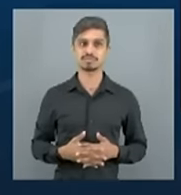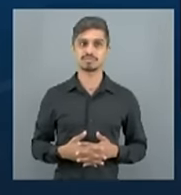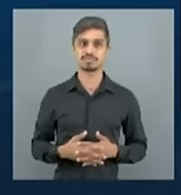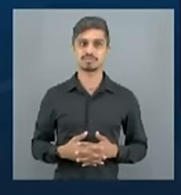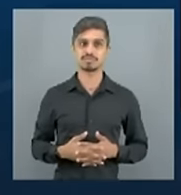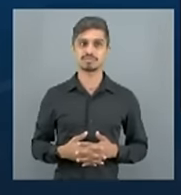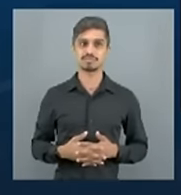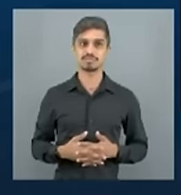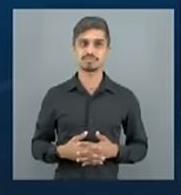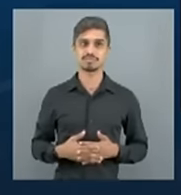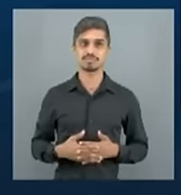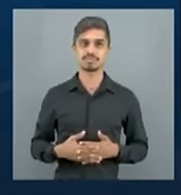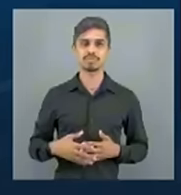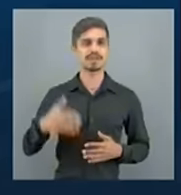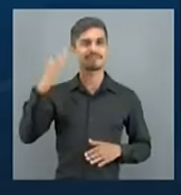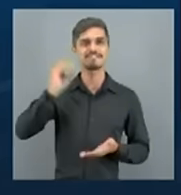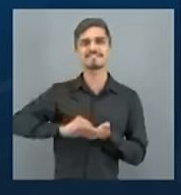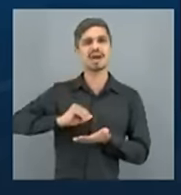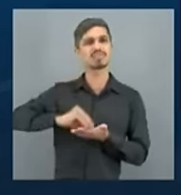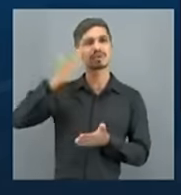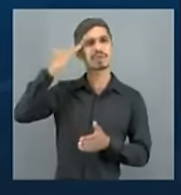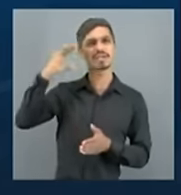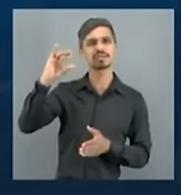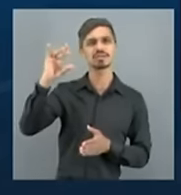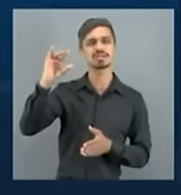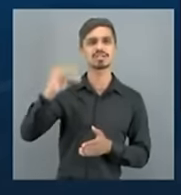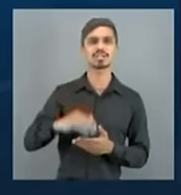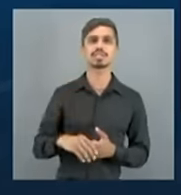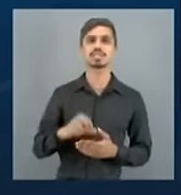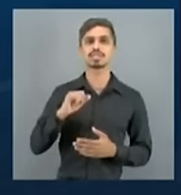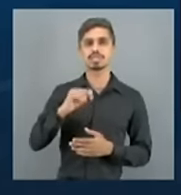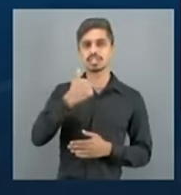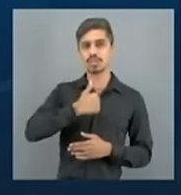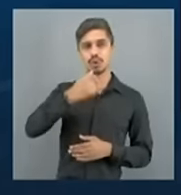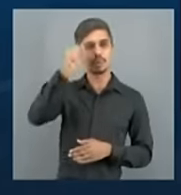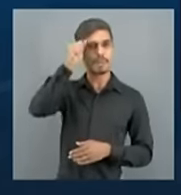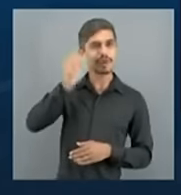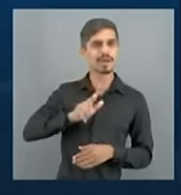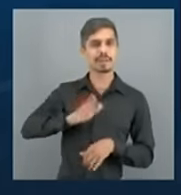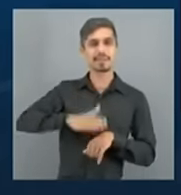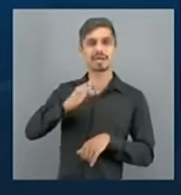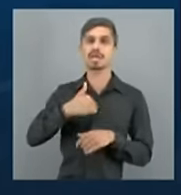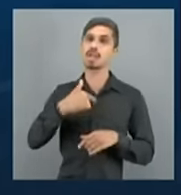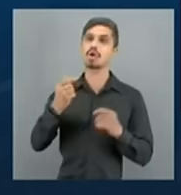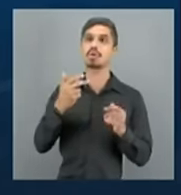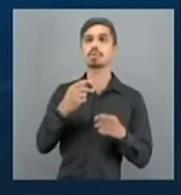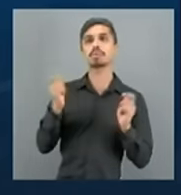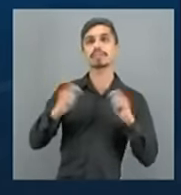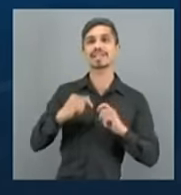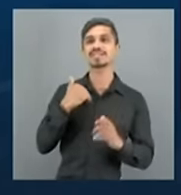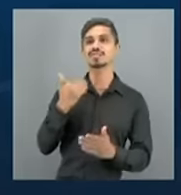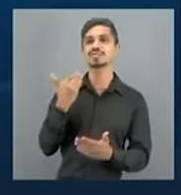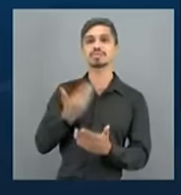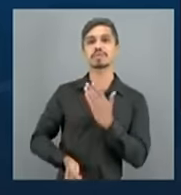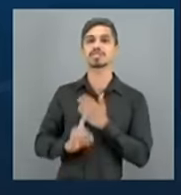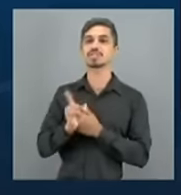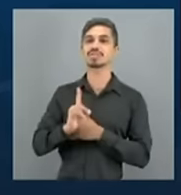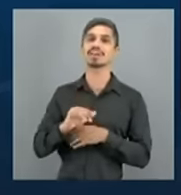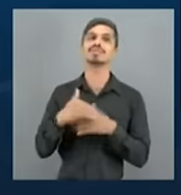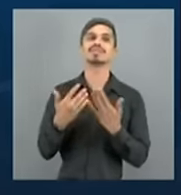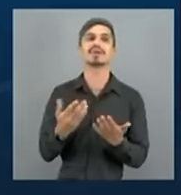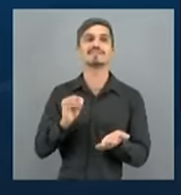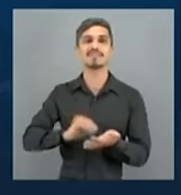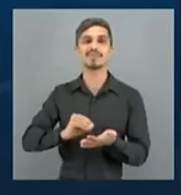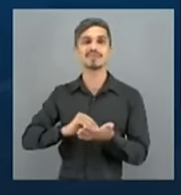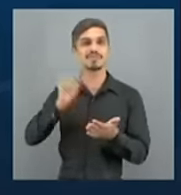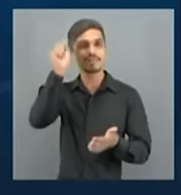eu também tive maturidade. Eu acho que se eu tivesse sido um cara mais inteligente, de repente eu não tinha caído, não tinha perdido tanto. Então, assim,